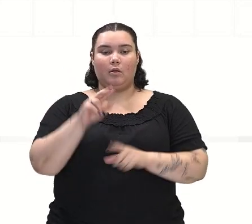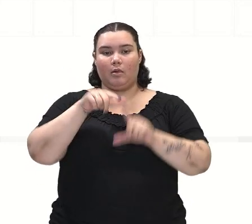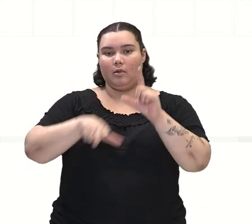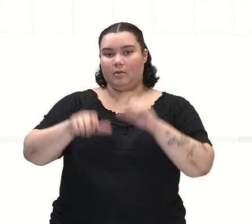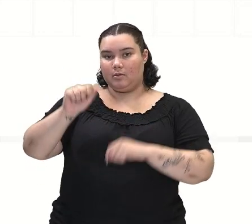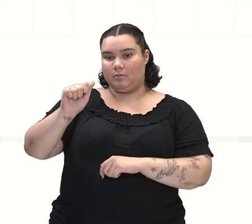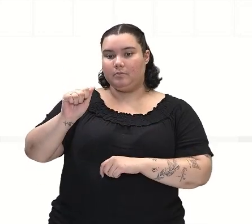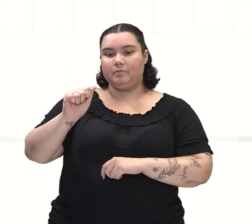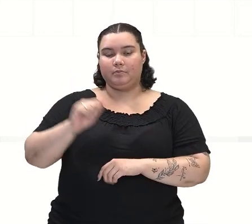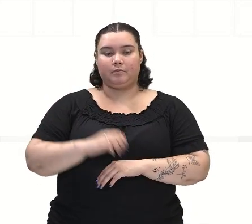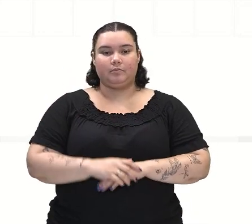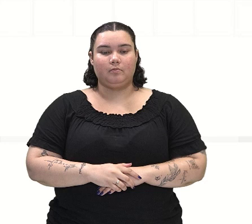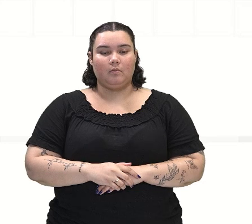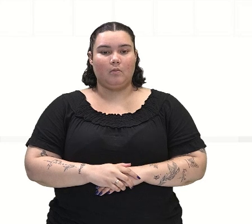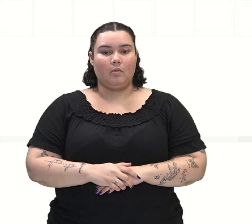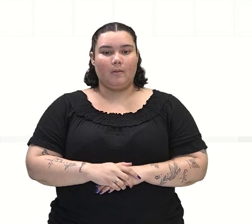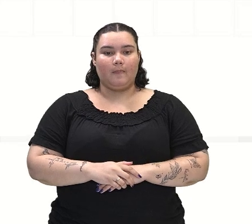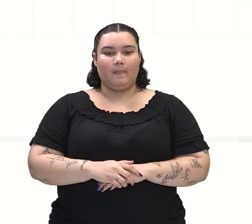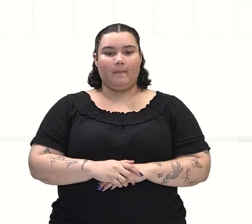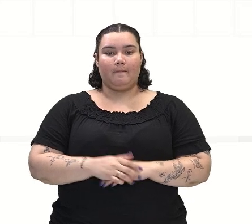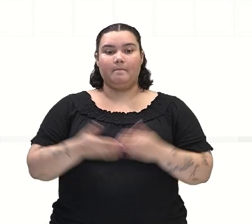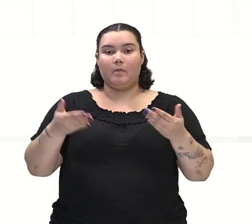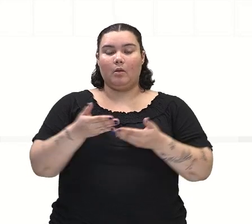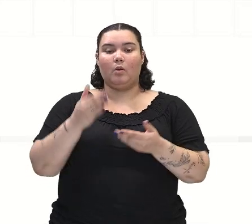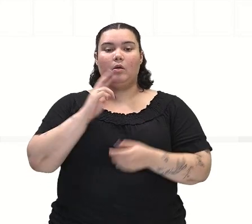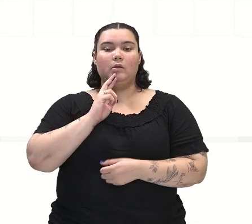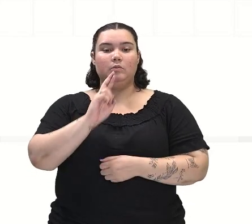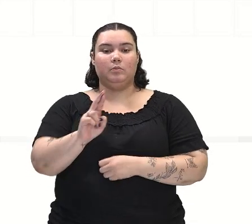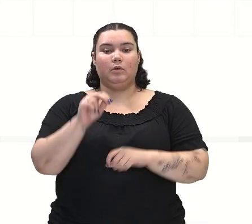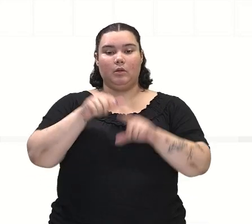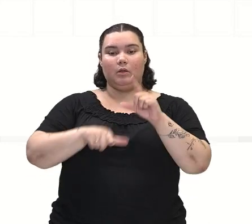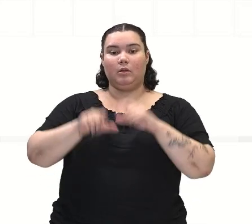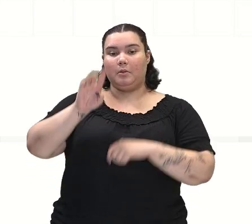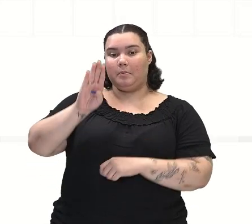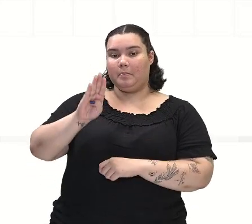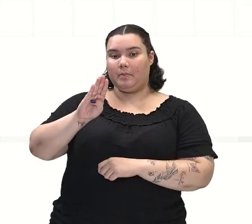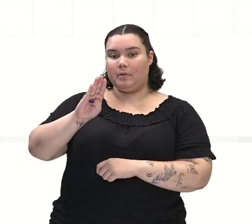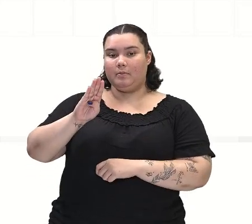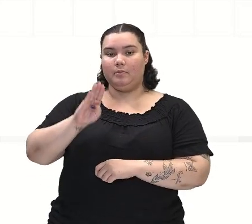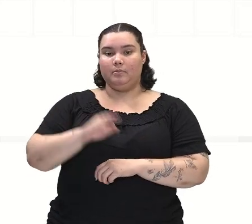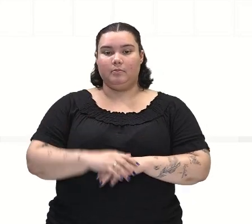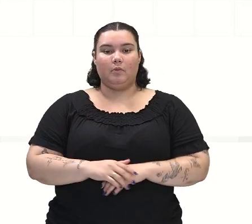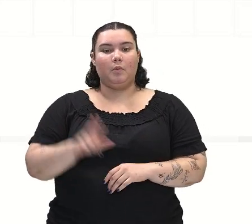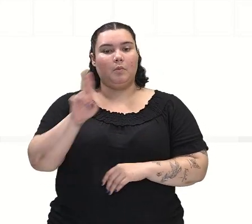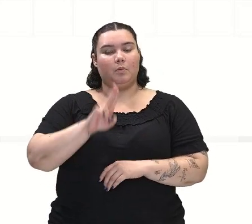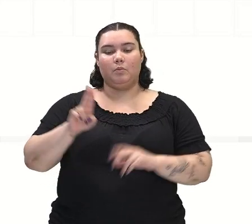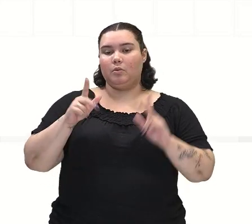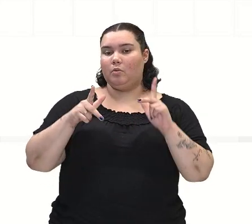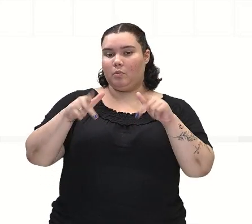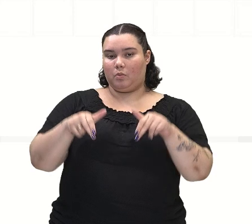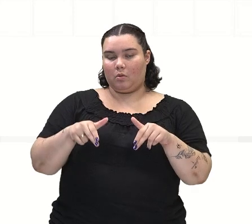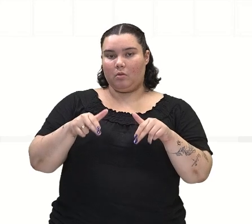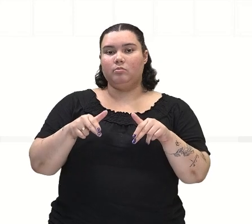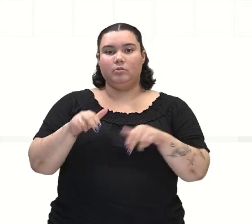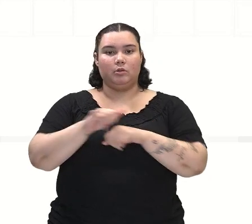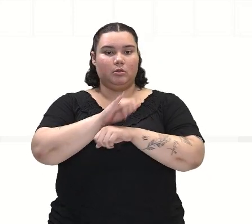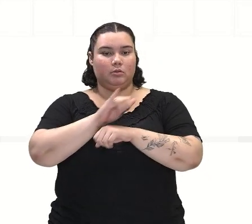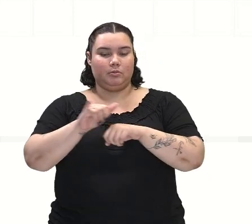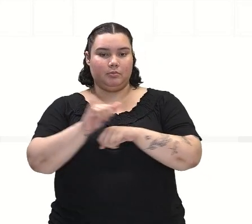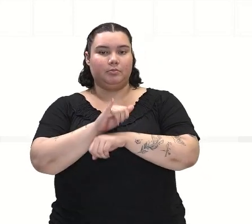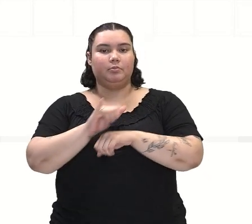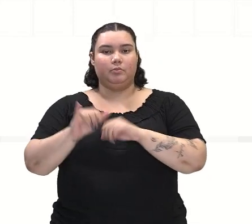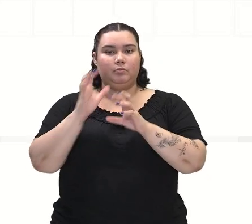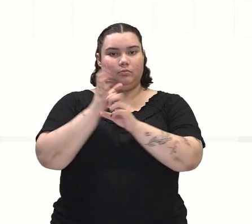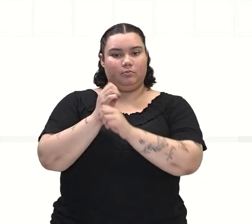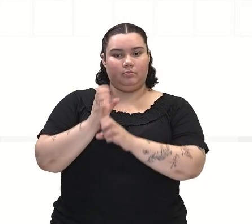letra A. Aí, para responder a letra B, olha só, eu vou utilizar o mesmo pensamento, né? A mesma